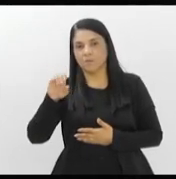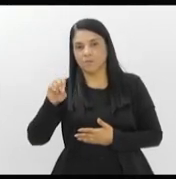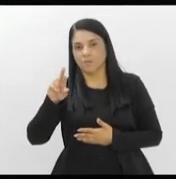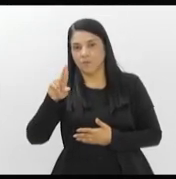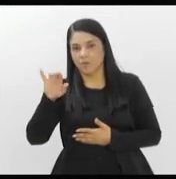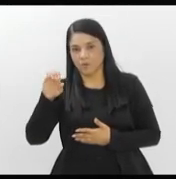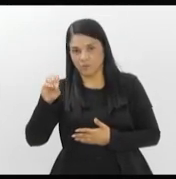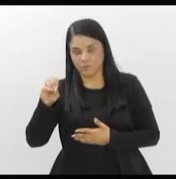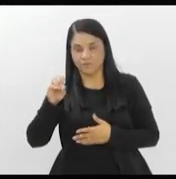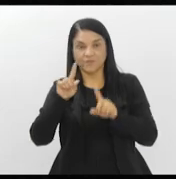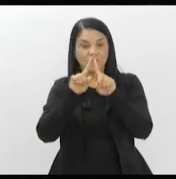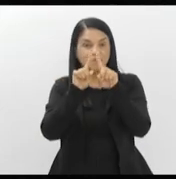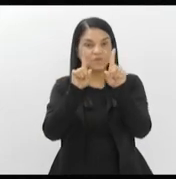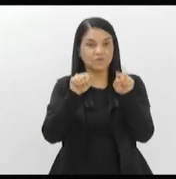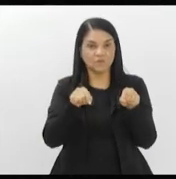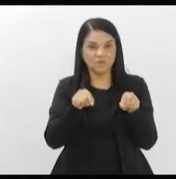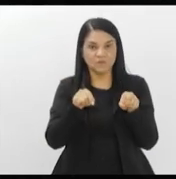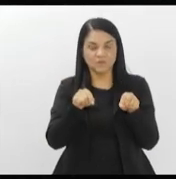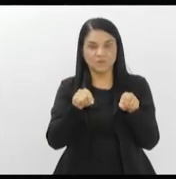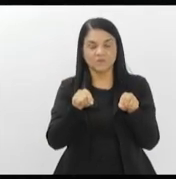funcionário